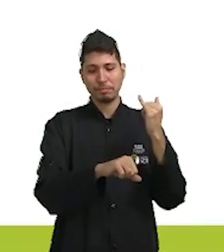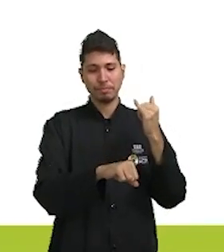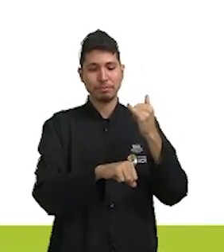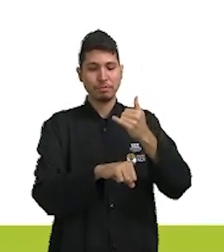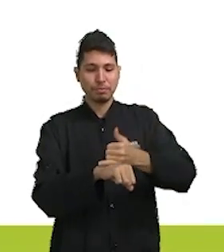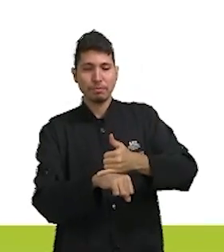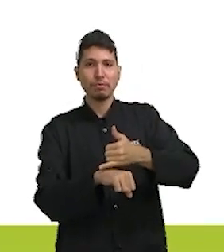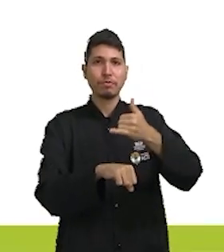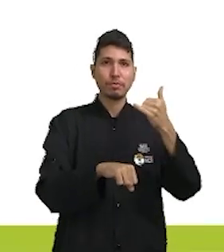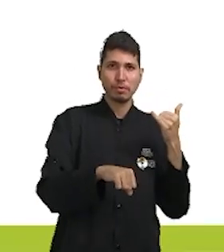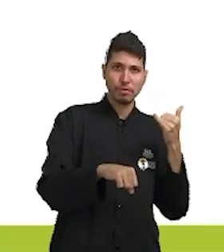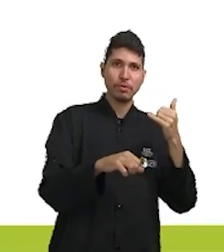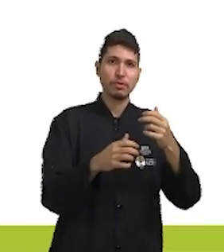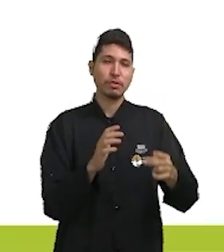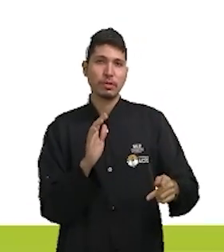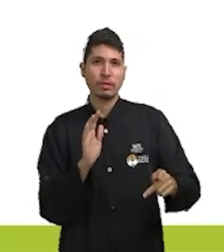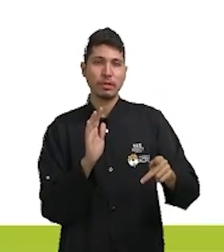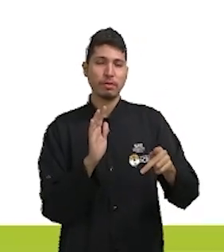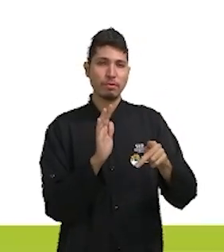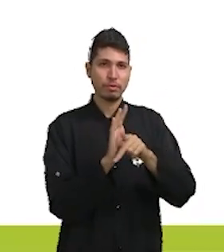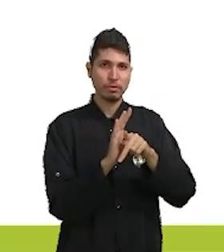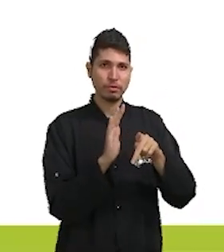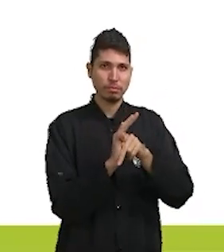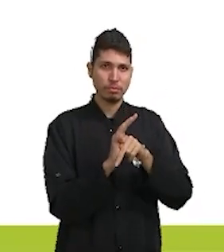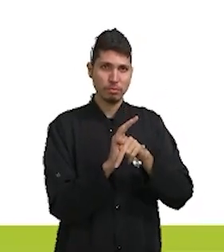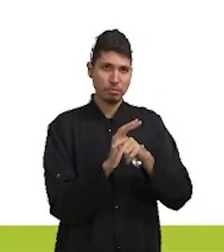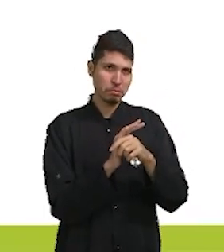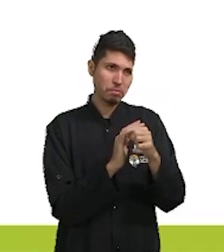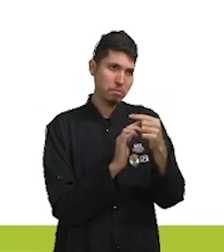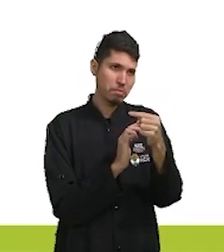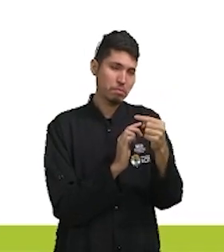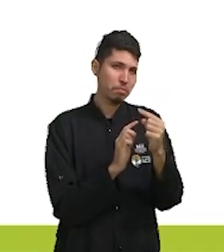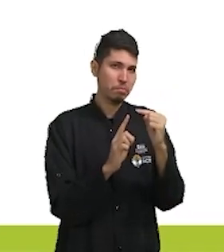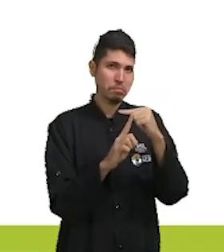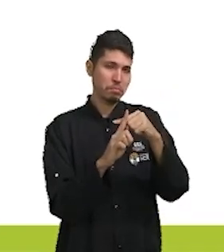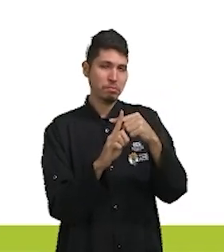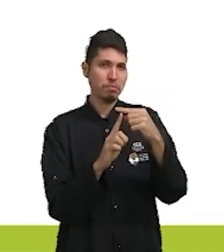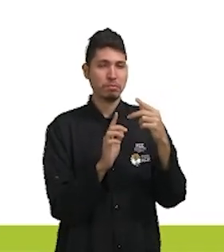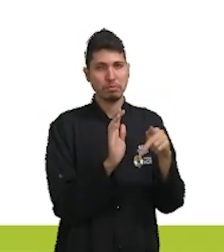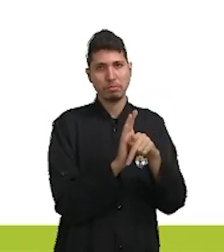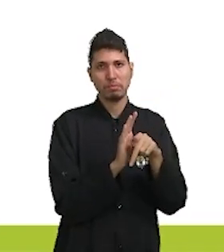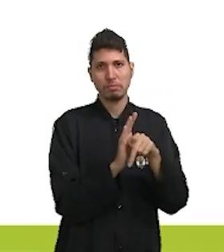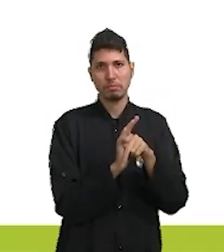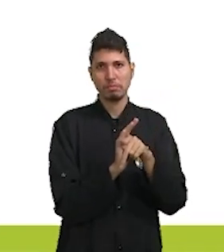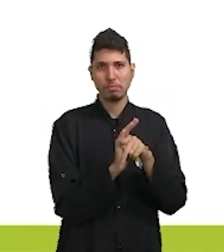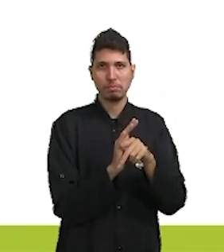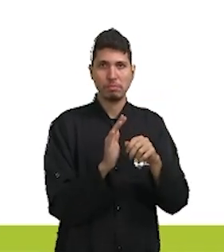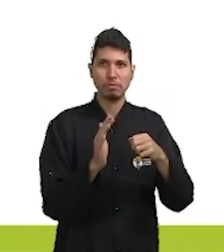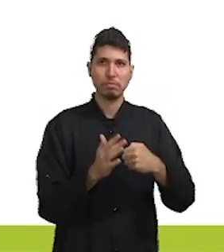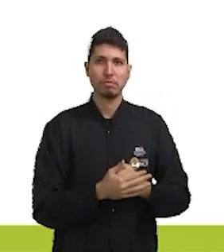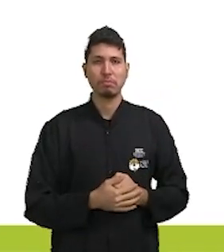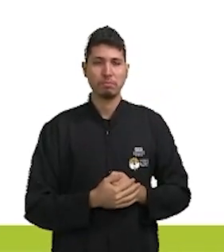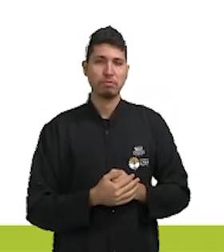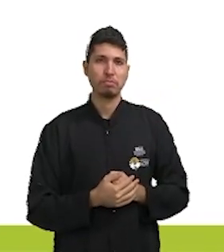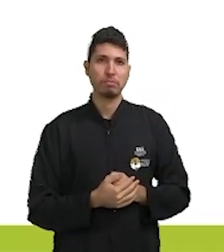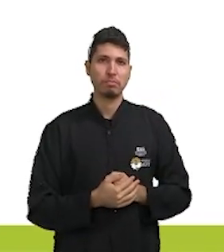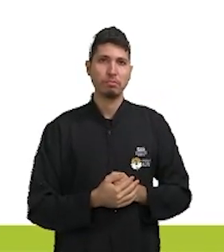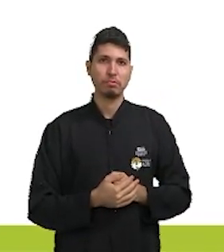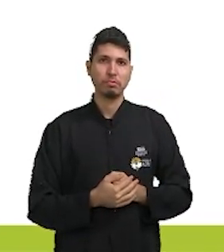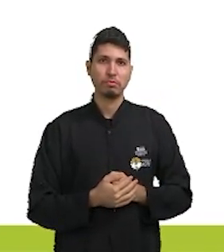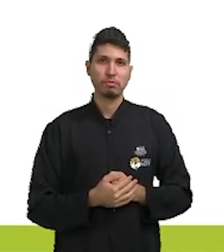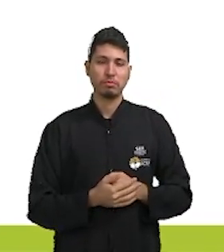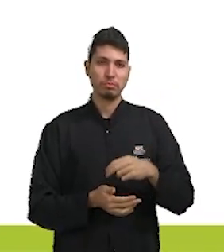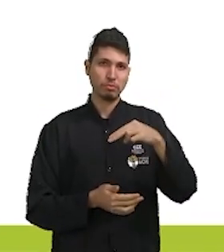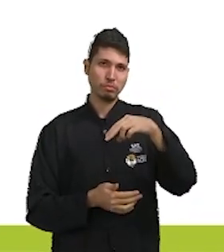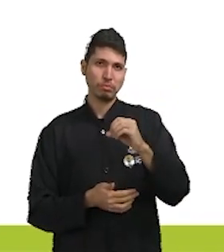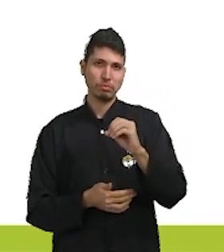química, não possui nenhuma carga, o NOx do ferro vai ser igual a 0,